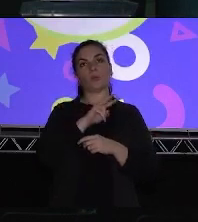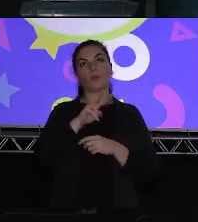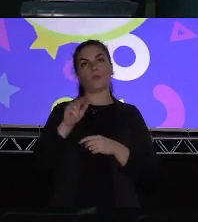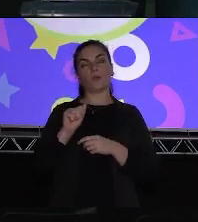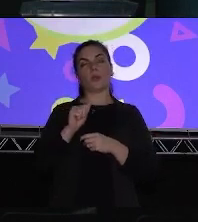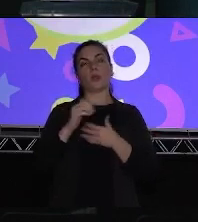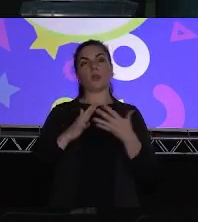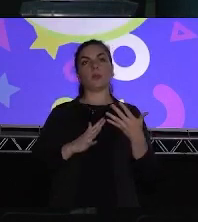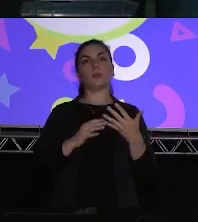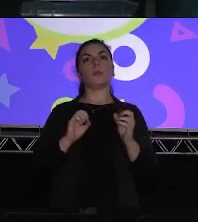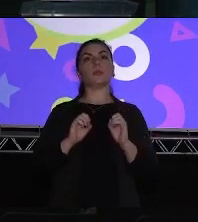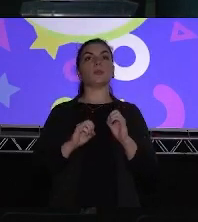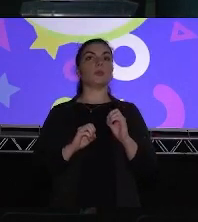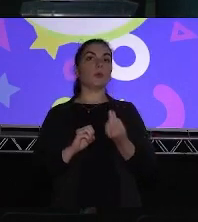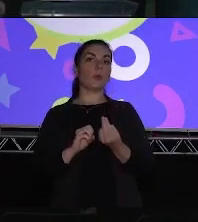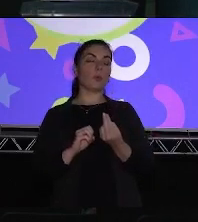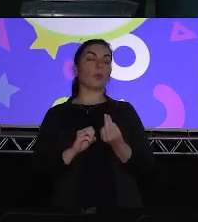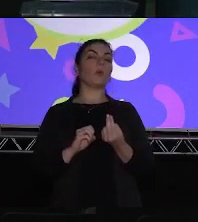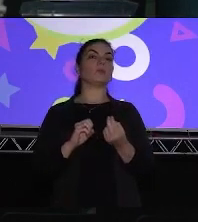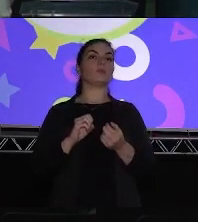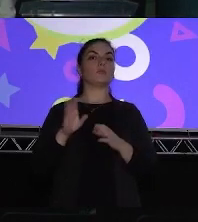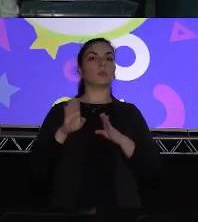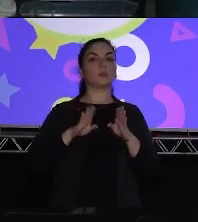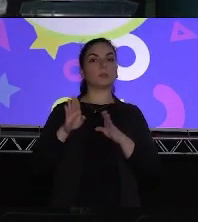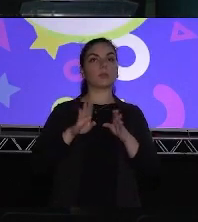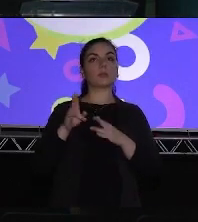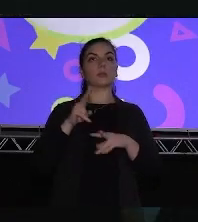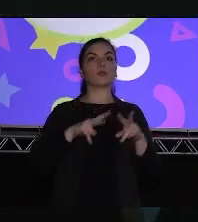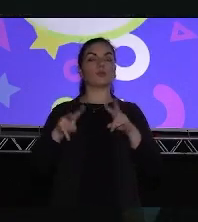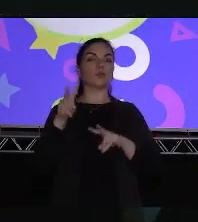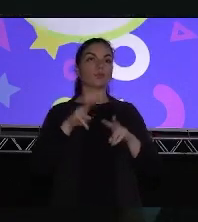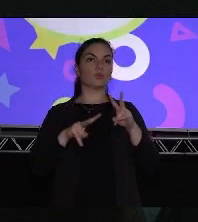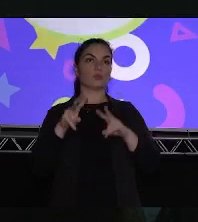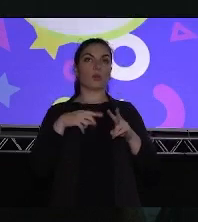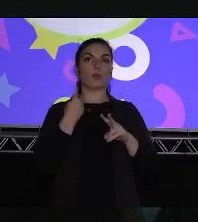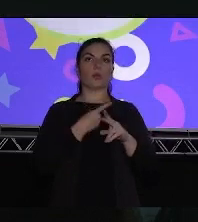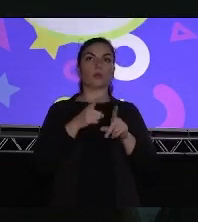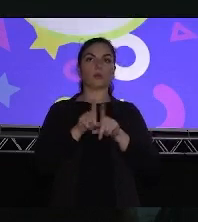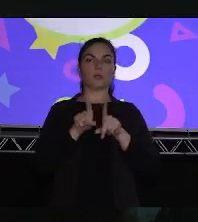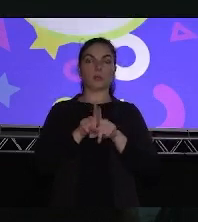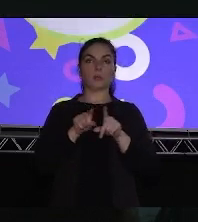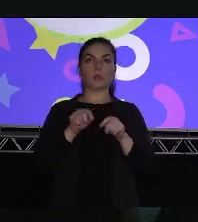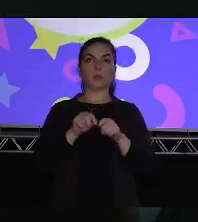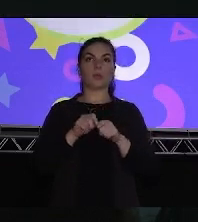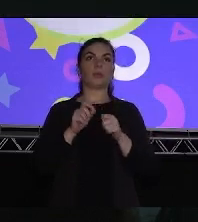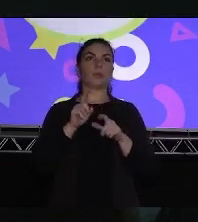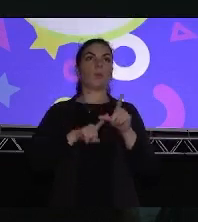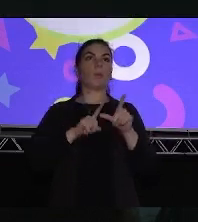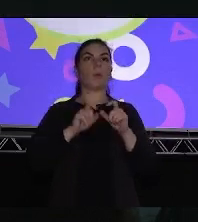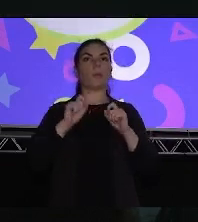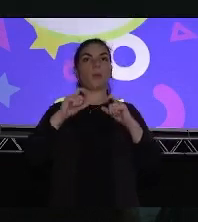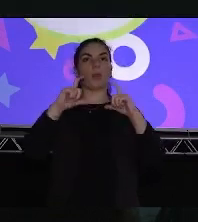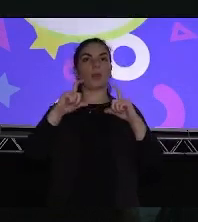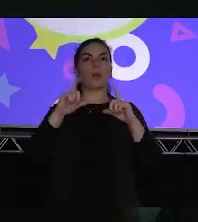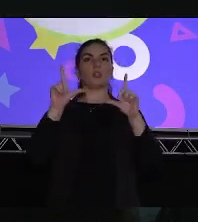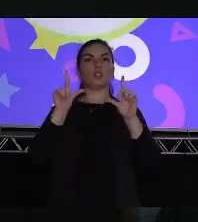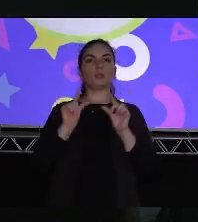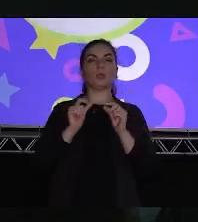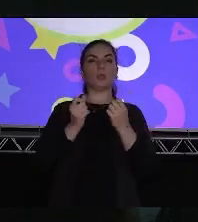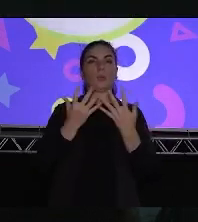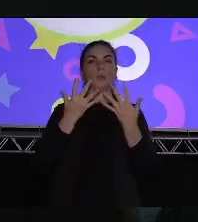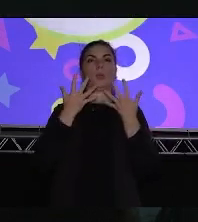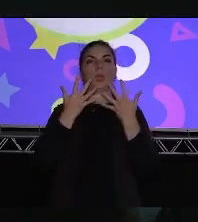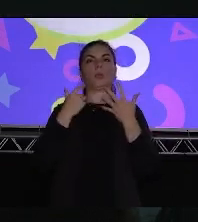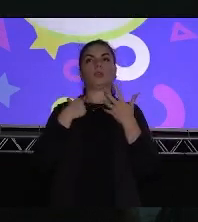Libras, ou a parte de acessibilidade visual que também nós fizemos, né, aumentar a fonte, diminuir o contraste para pessoas com